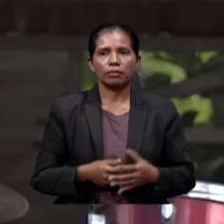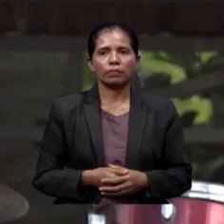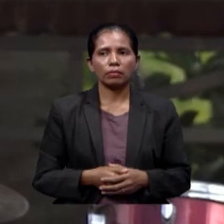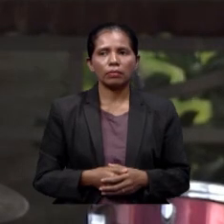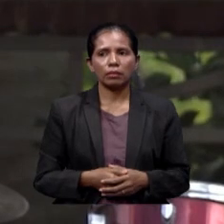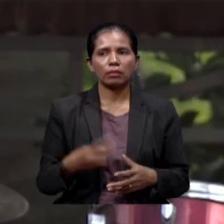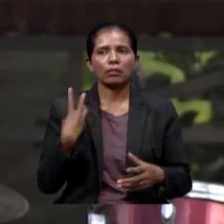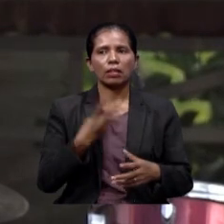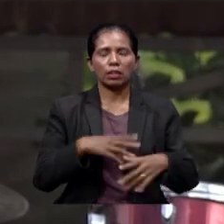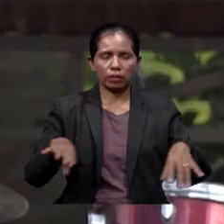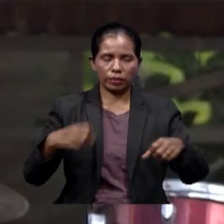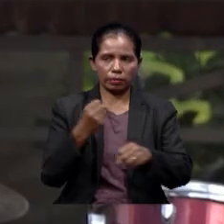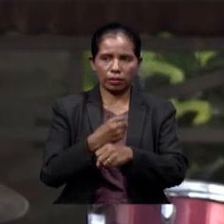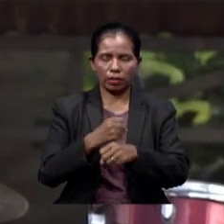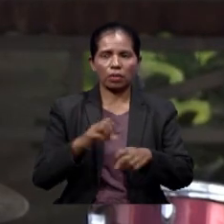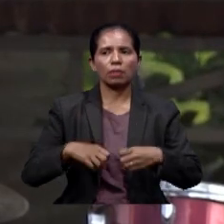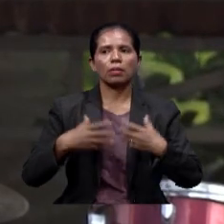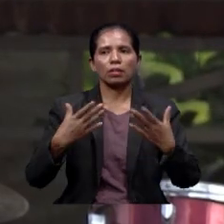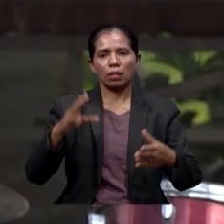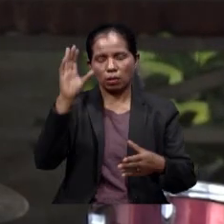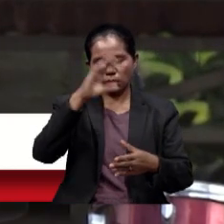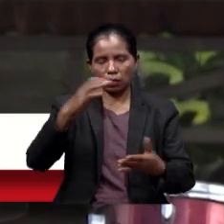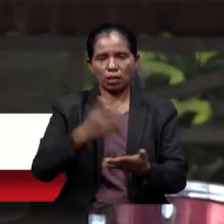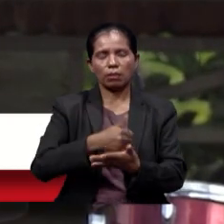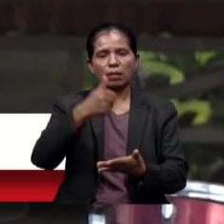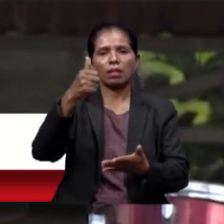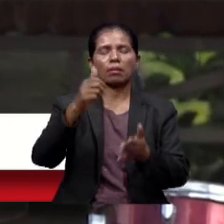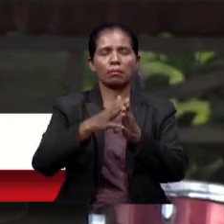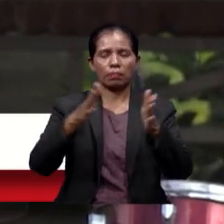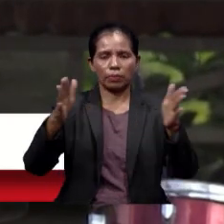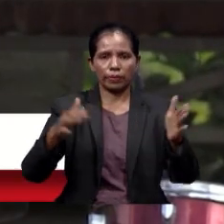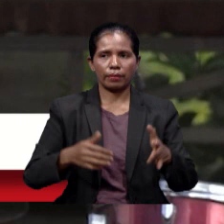está esforço tan, o insa buka manam bot liutan.